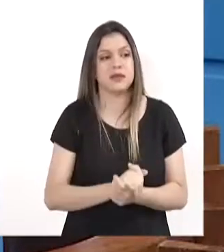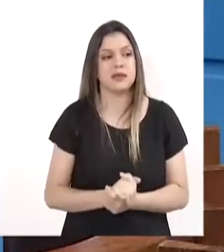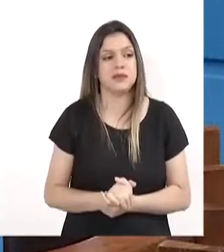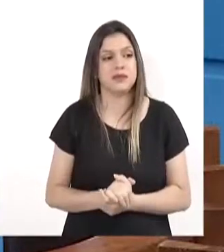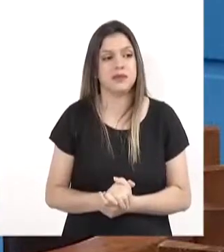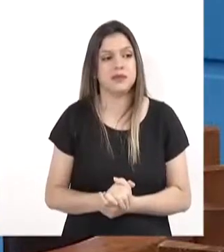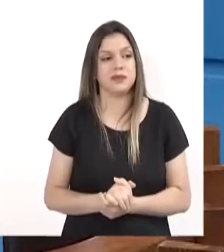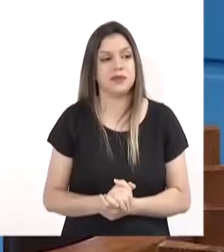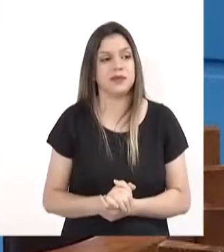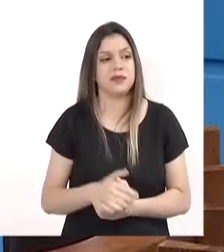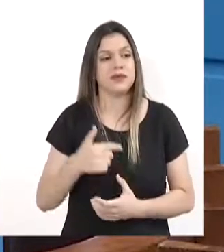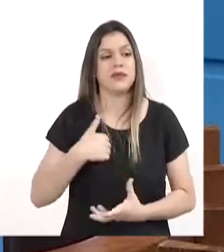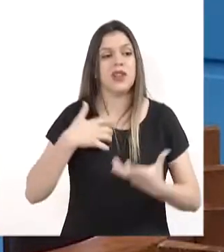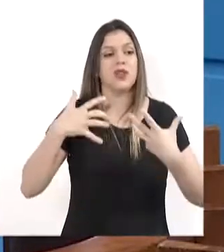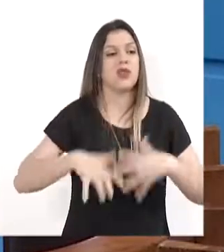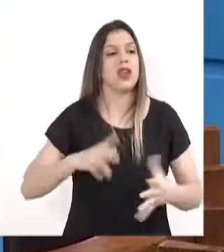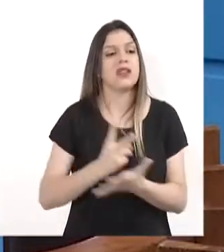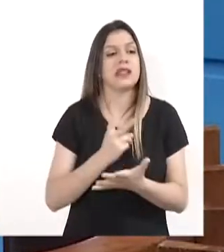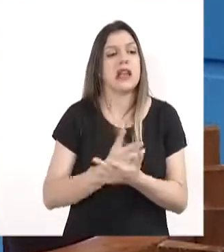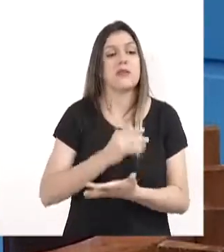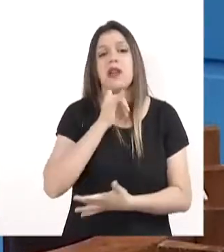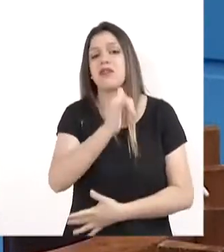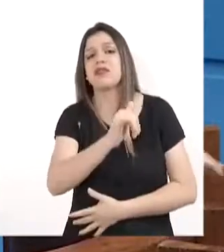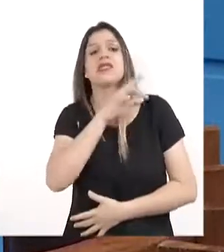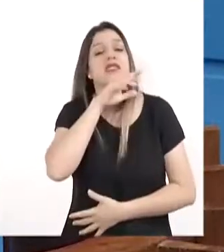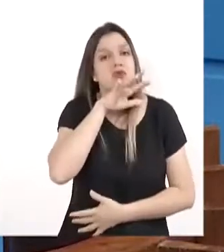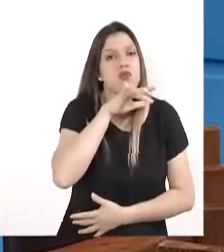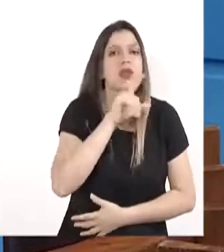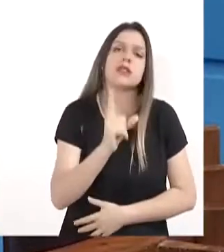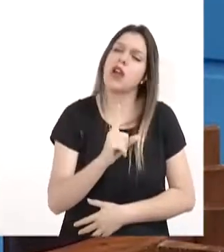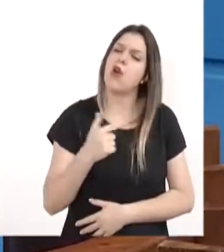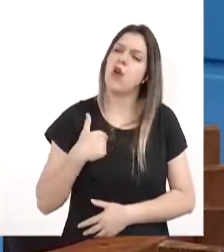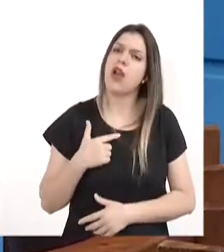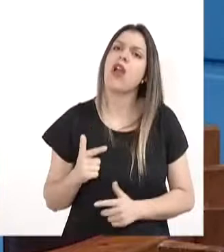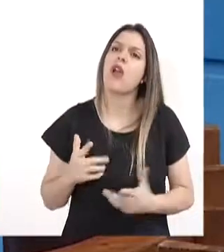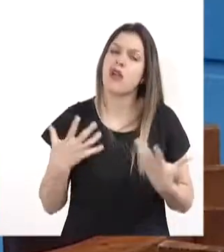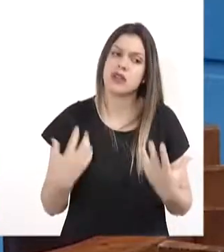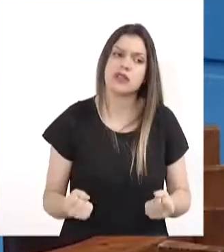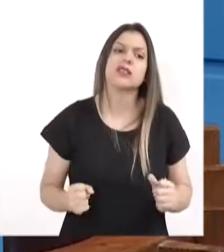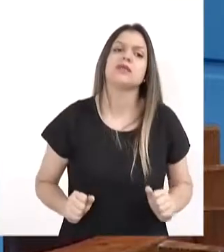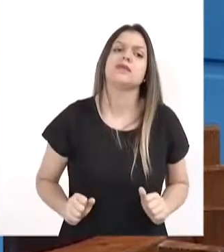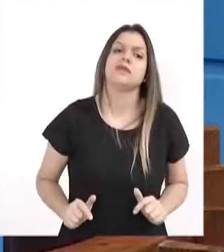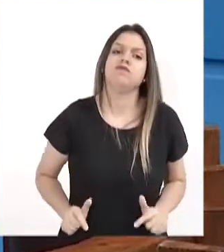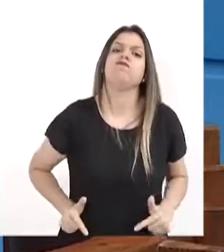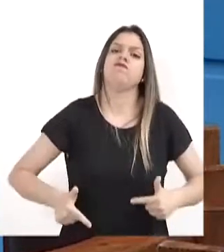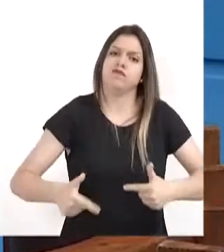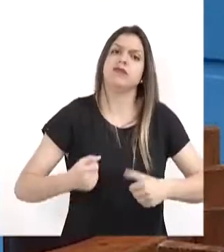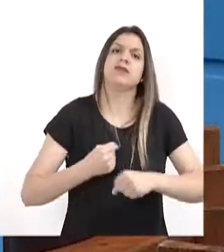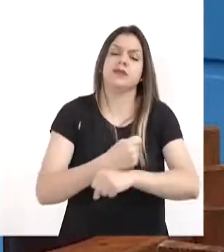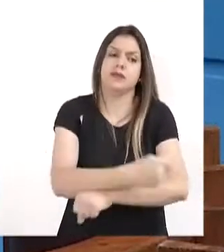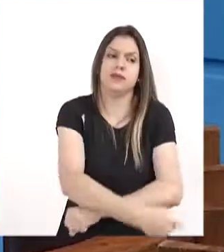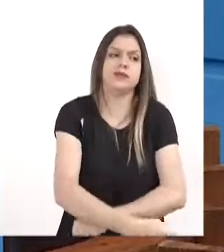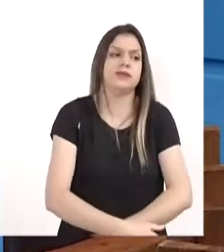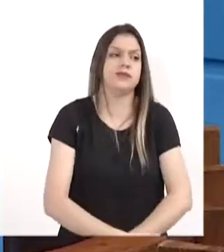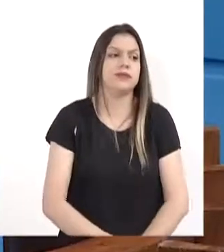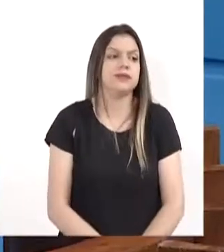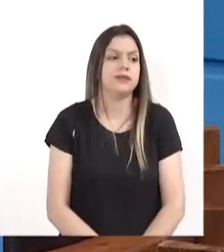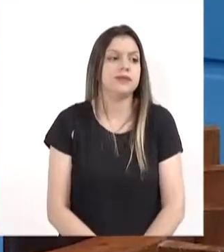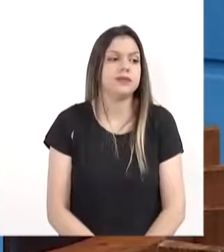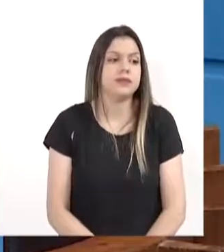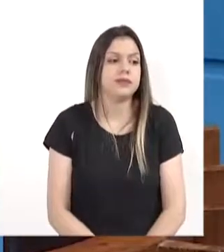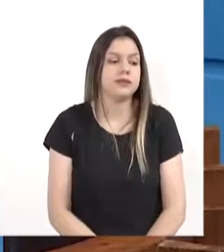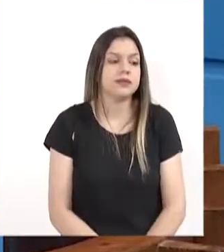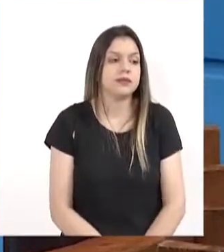Eu cansei de ser porta-voz de notícia ruim. Eu vou enfrentar, e se tiver um outro poder, um outro sistema de controle, que assim o